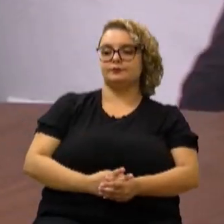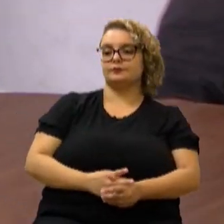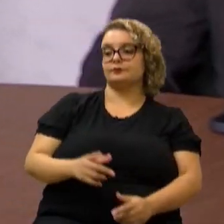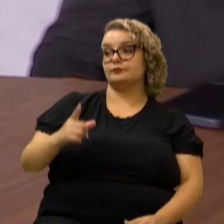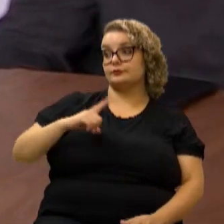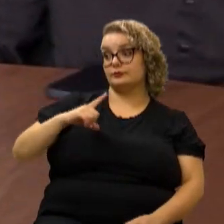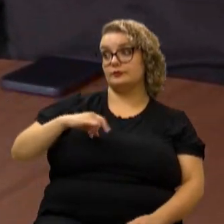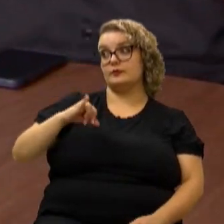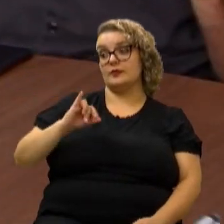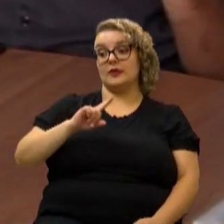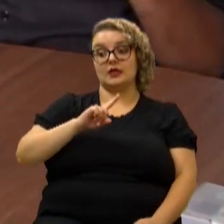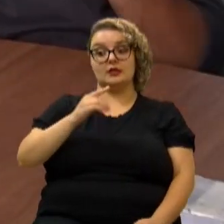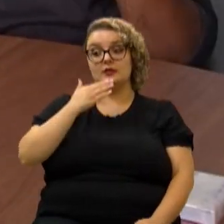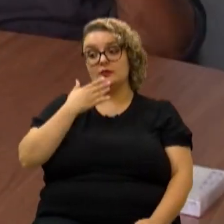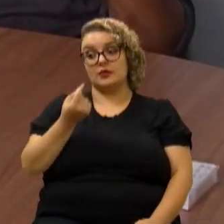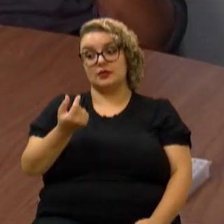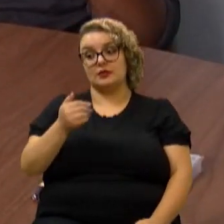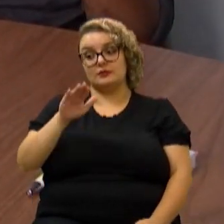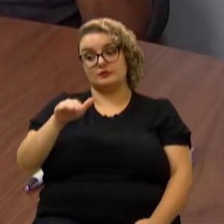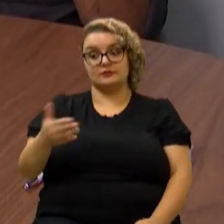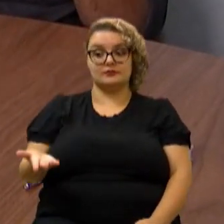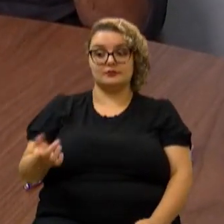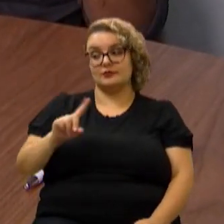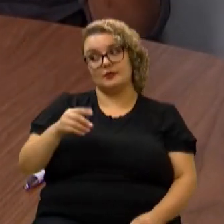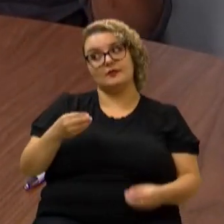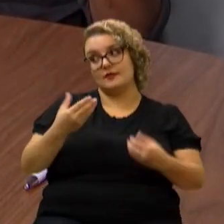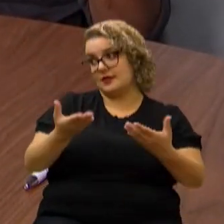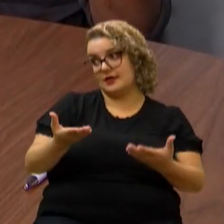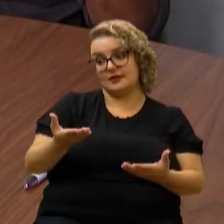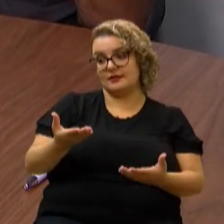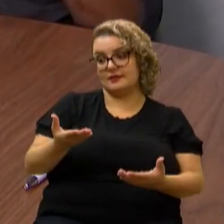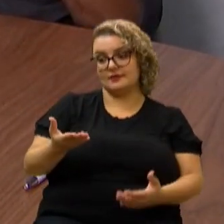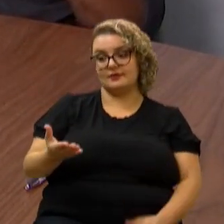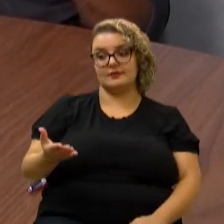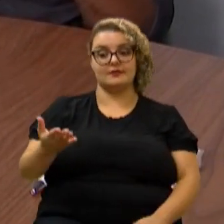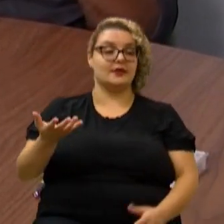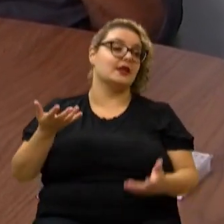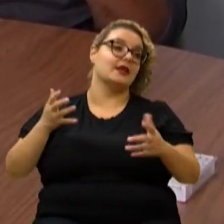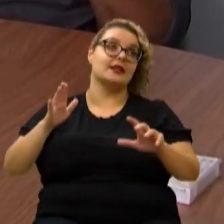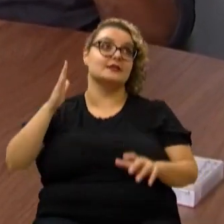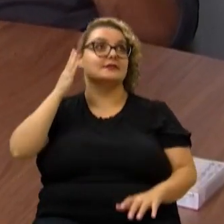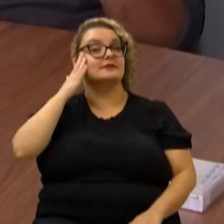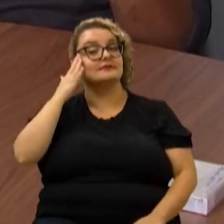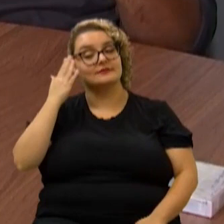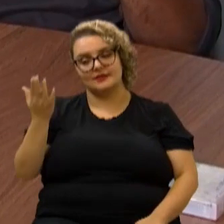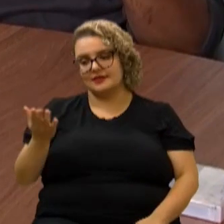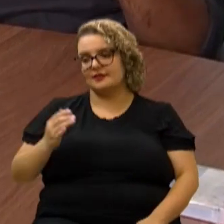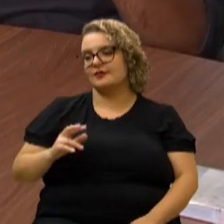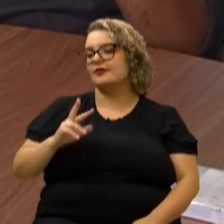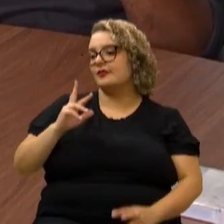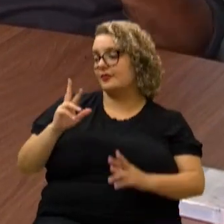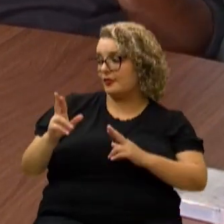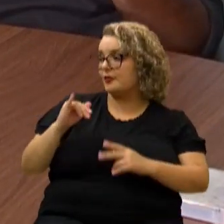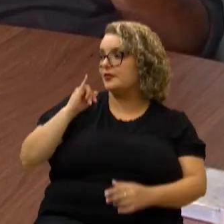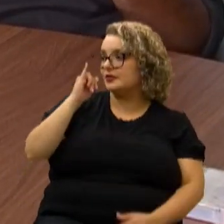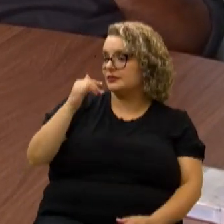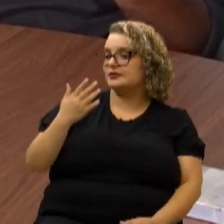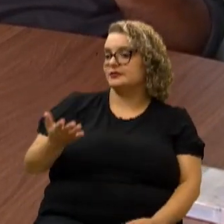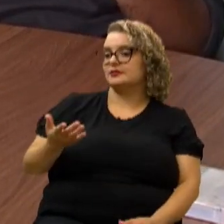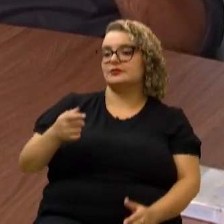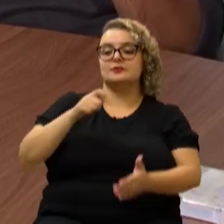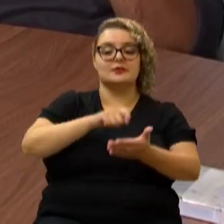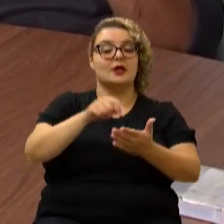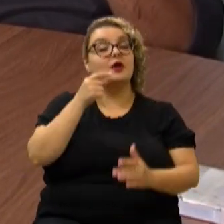é claro também que existe a situação que se você também não pedir o desconto, ele não vai te dar, né? O lojista não vai ler a sua mente E como você já disse em